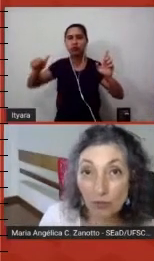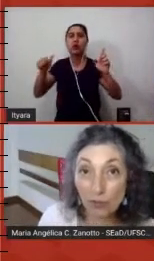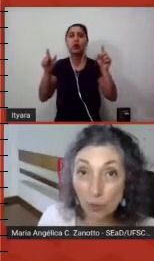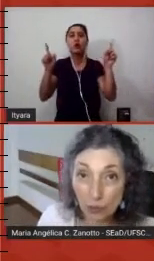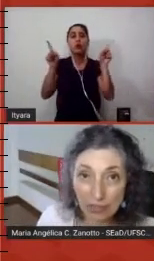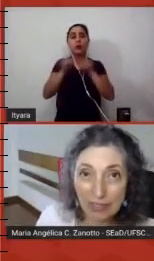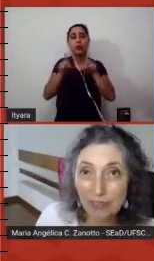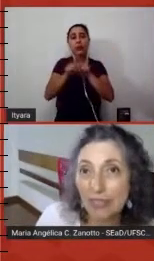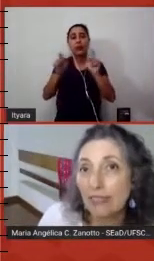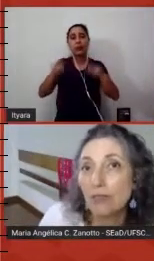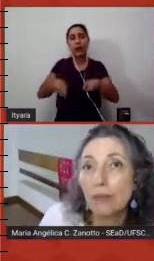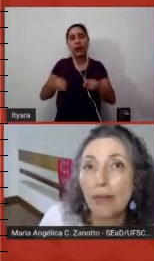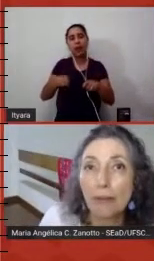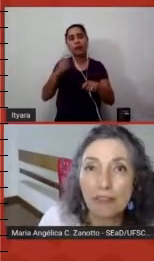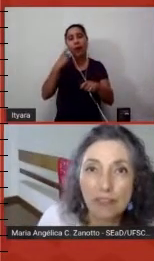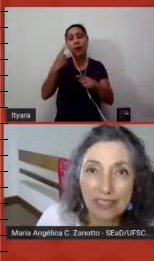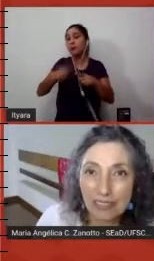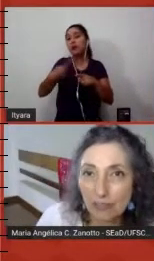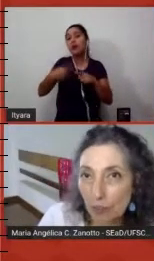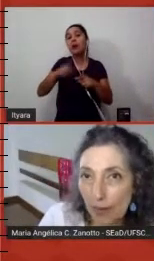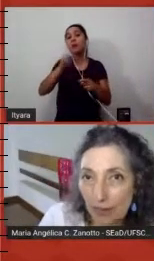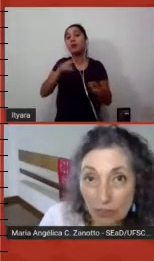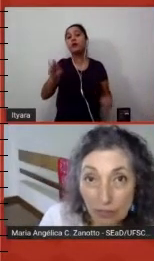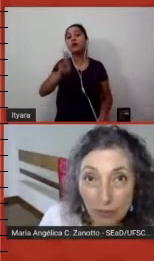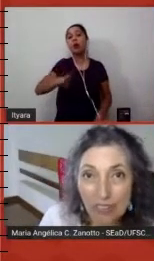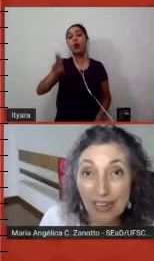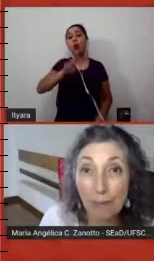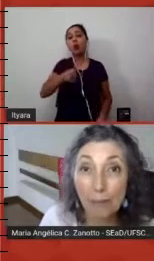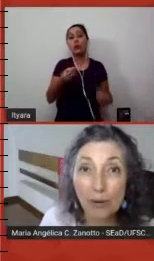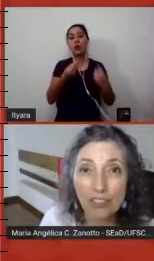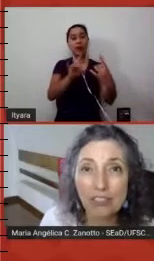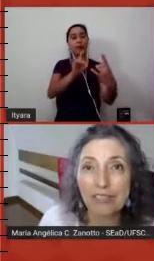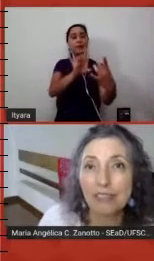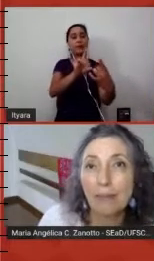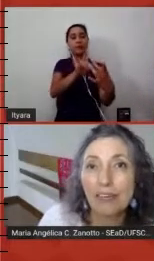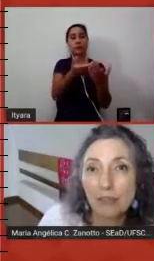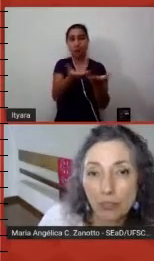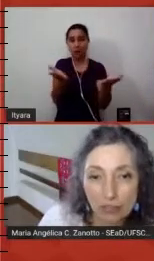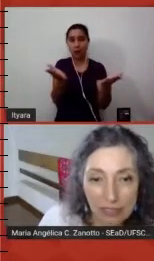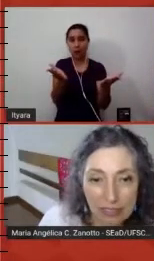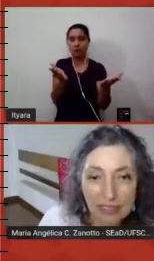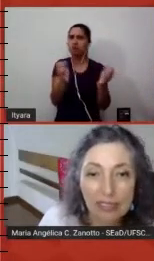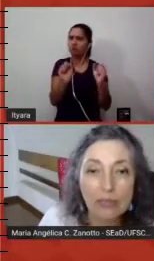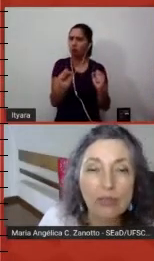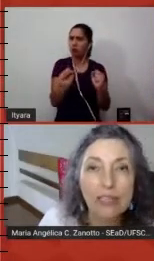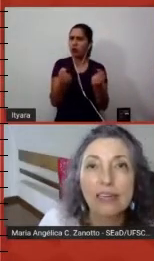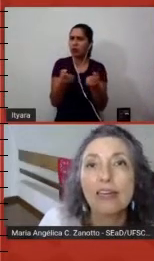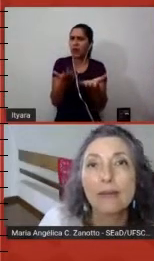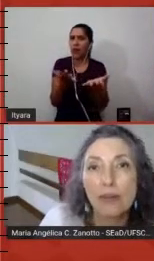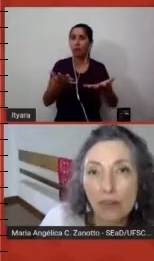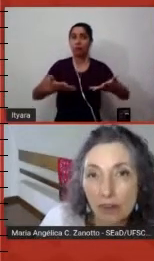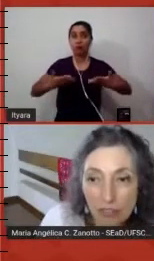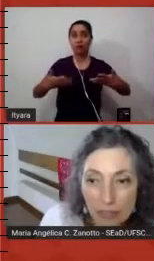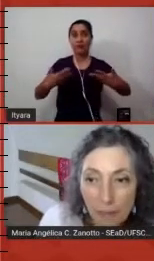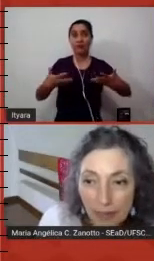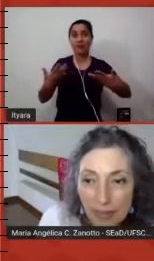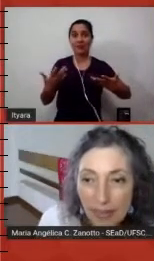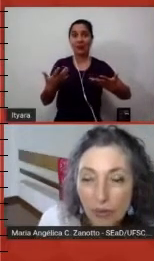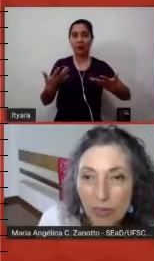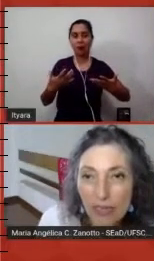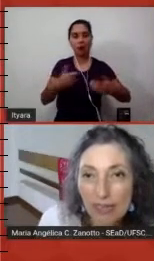o professor usa essa avaliação também para fornecer feedback aos alunos, ela pode trazer mais motivação e melhorar